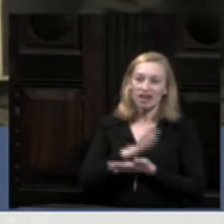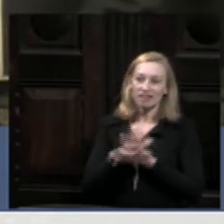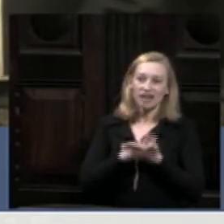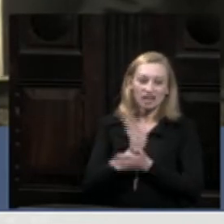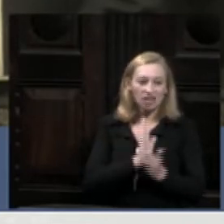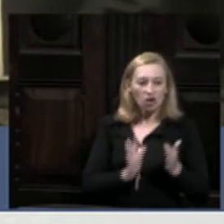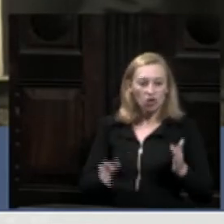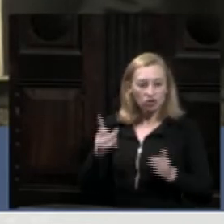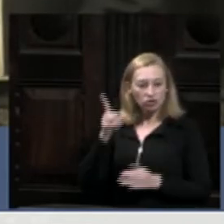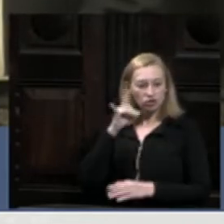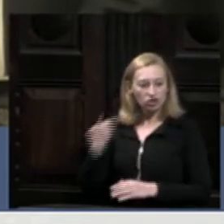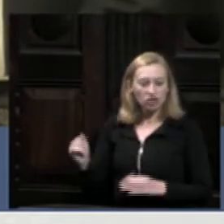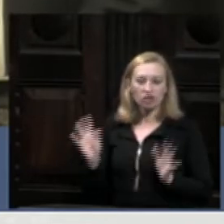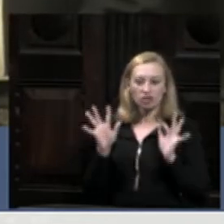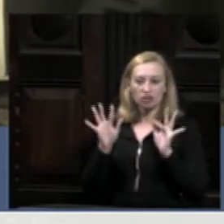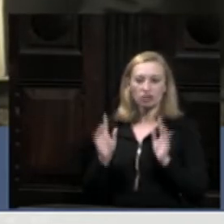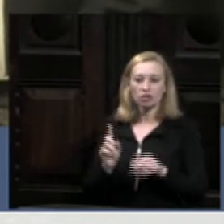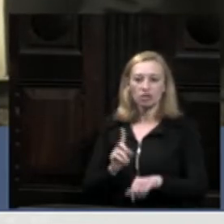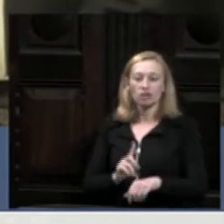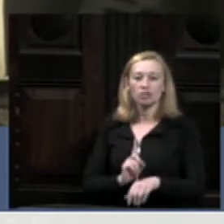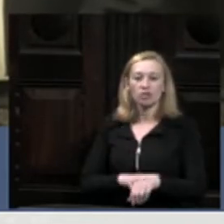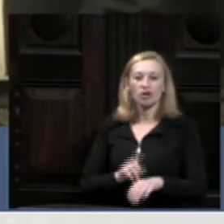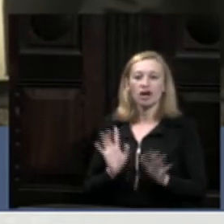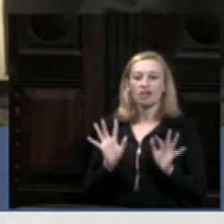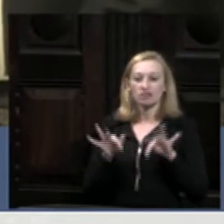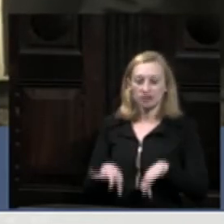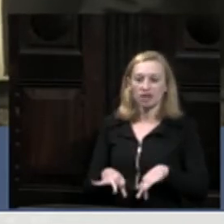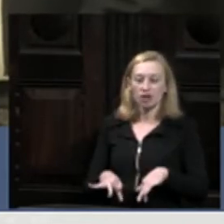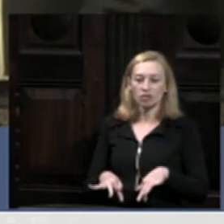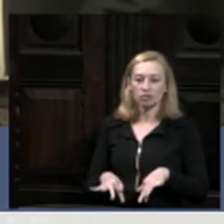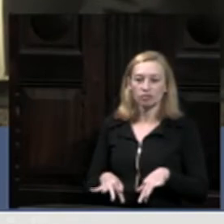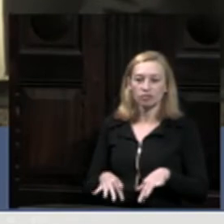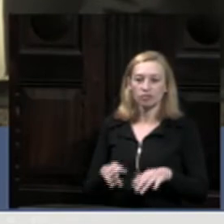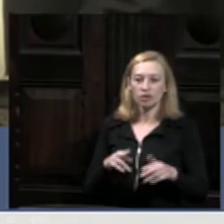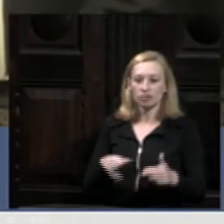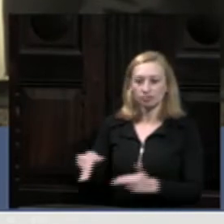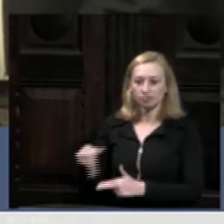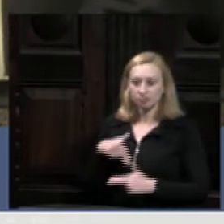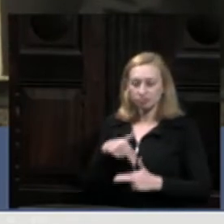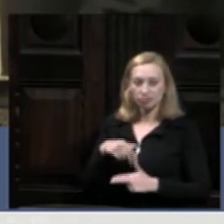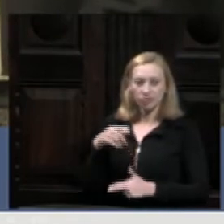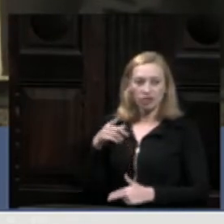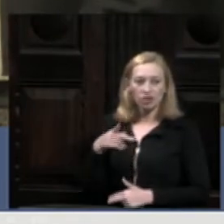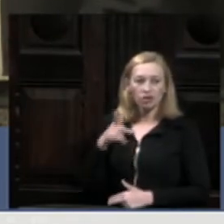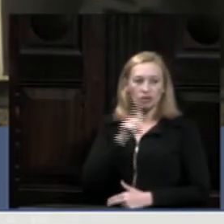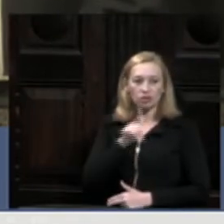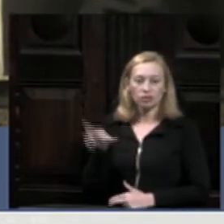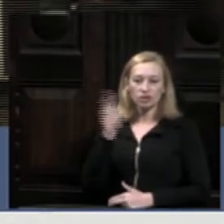do dia, passa-se ao expediente final. Primeiro orador inscrito é o nome do deputado Luiz Paulo.